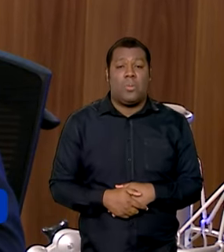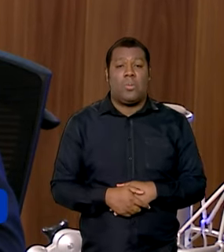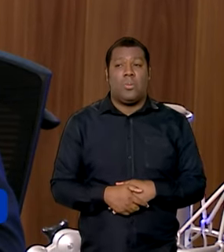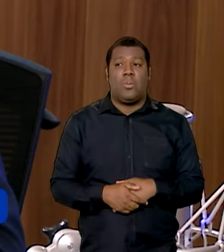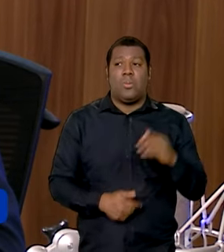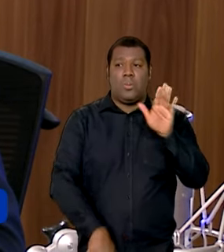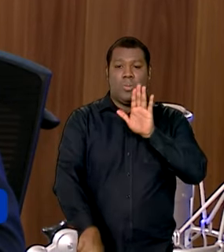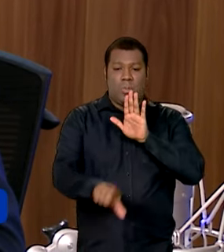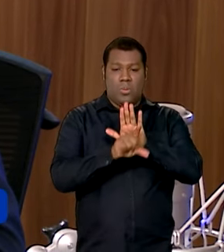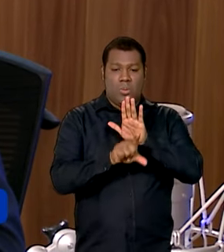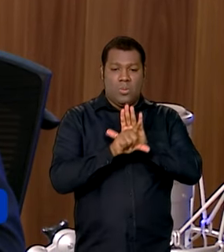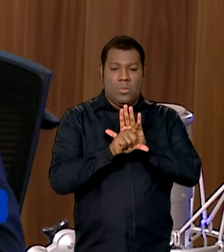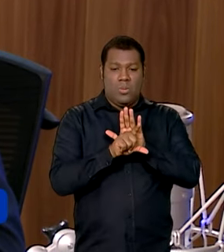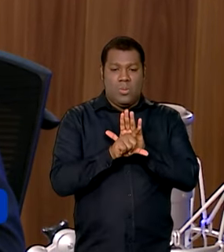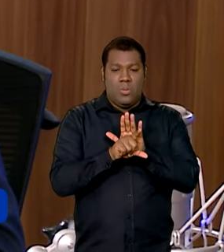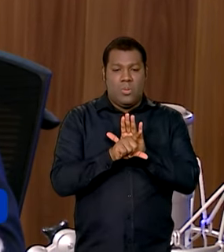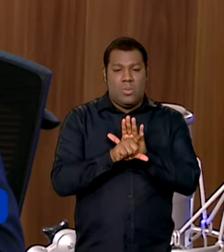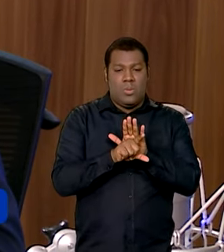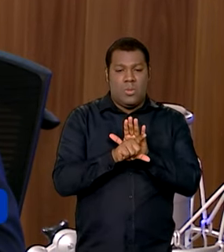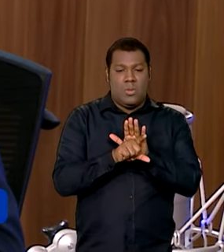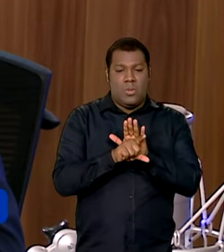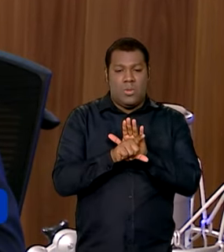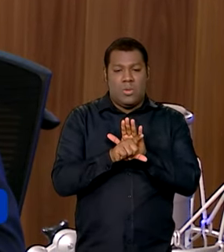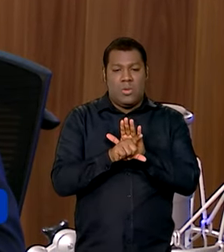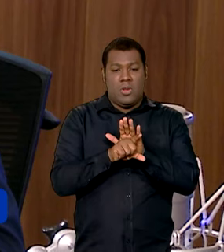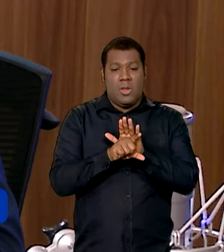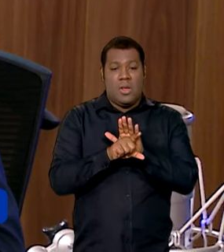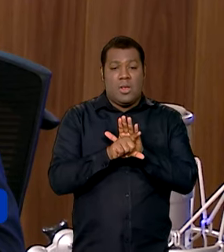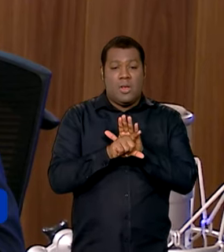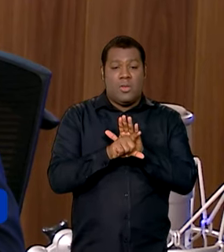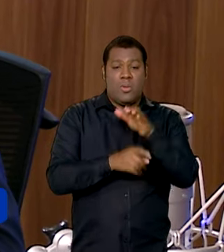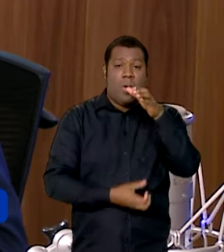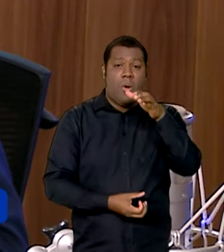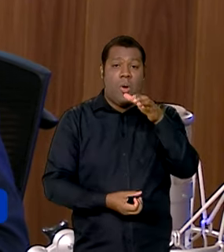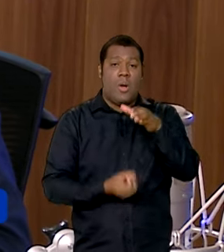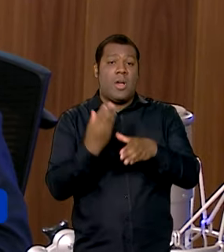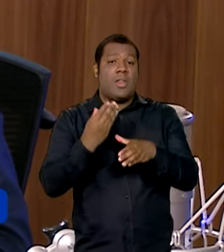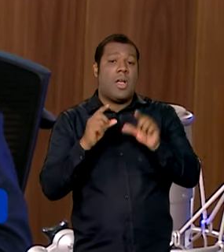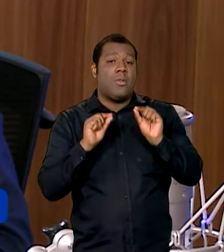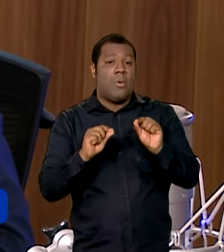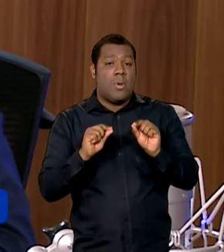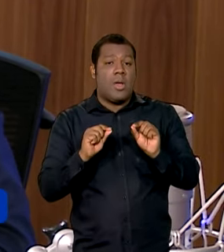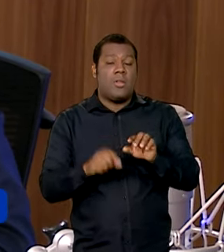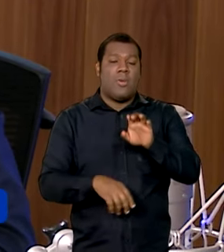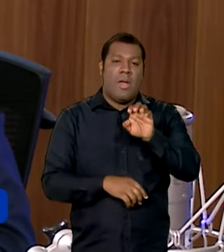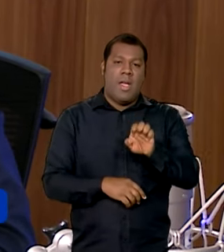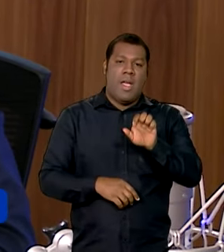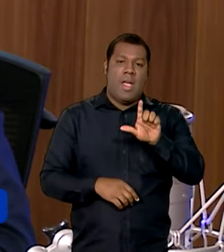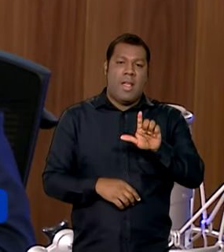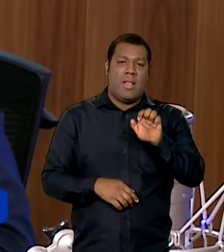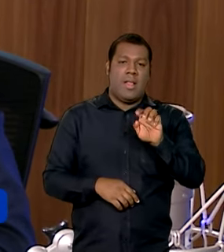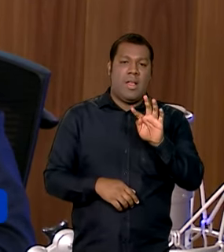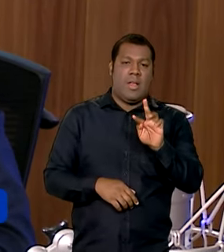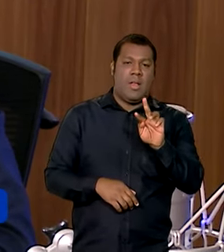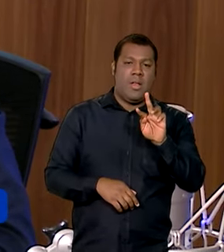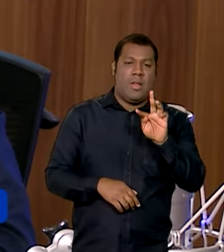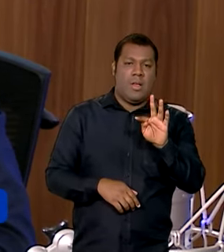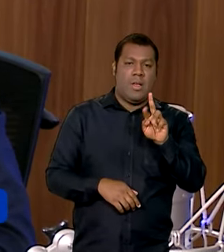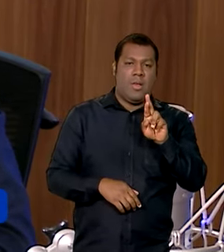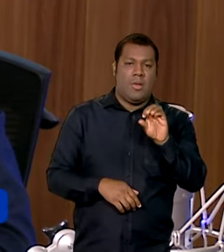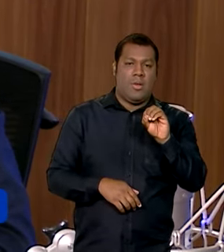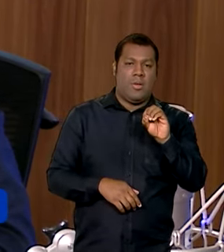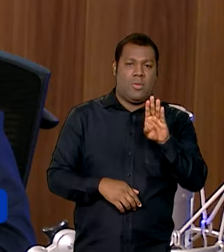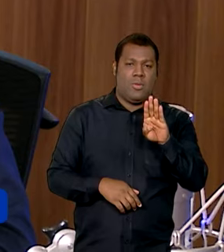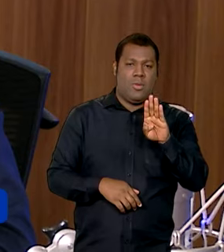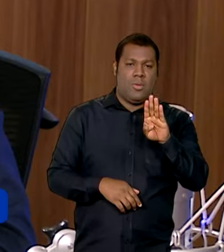que fez a privatização da Eletrobras ela criou três fundos o fundo ionado